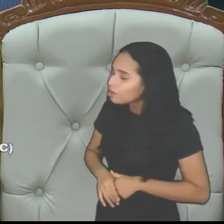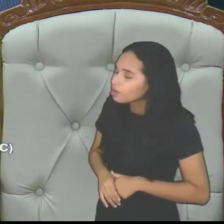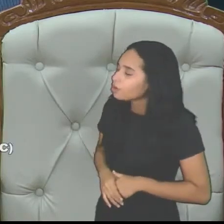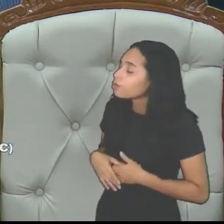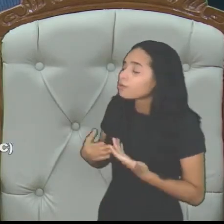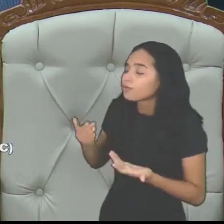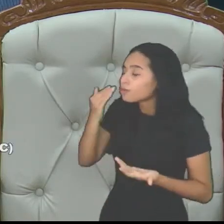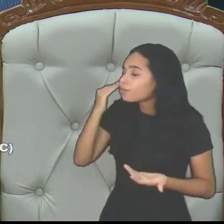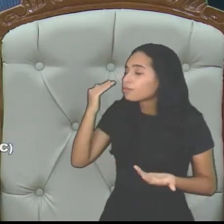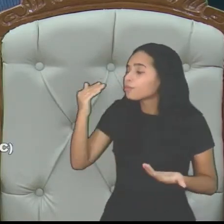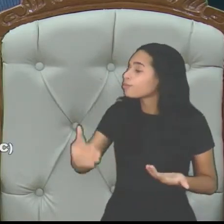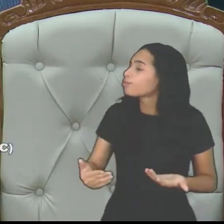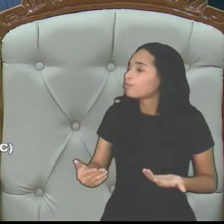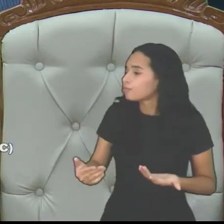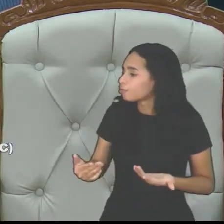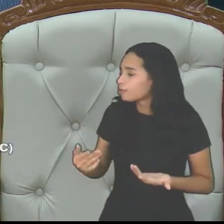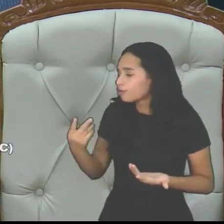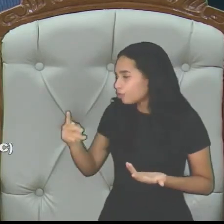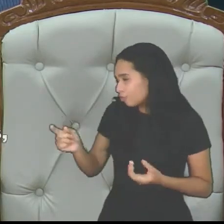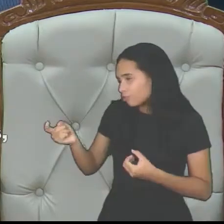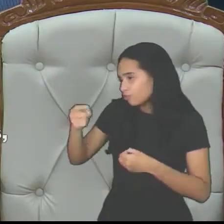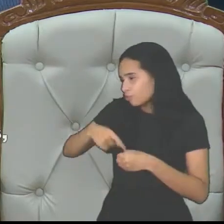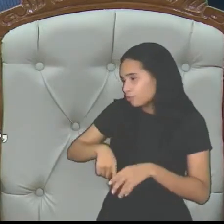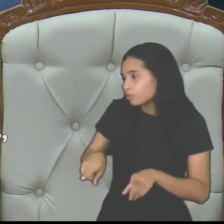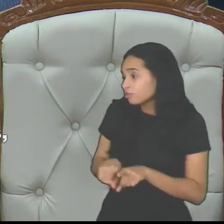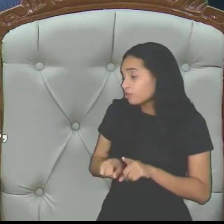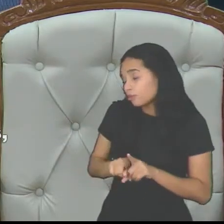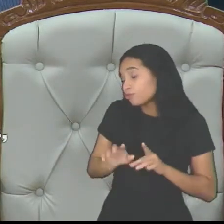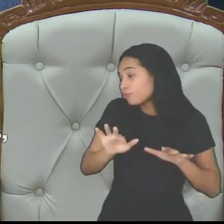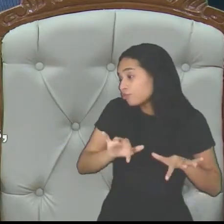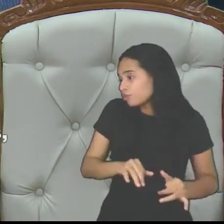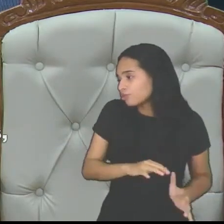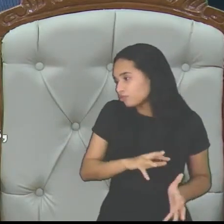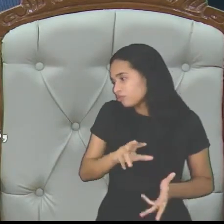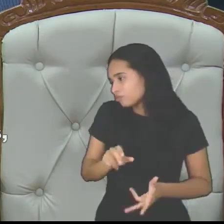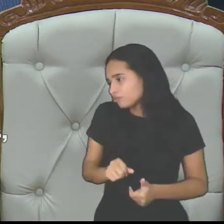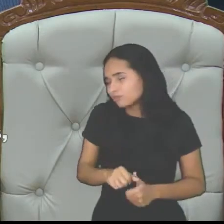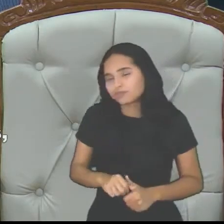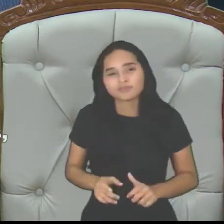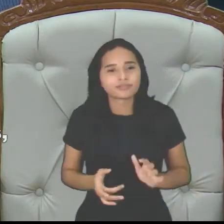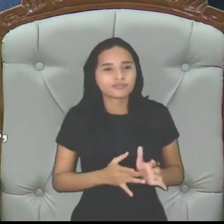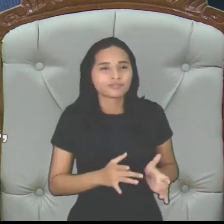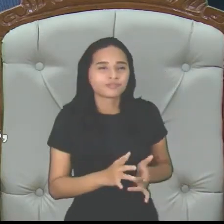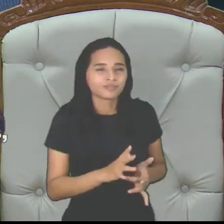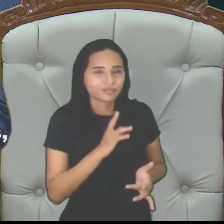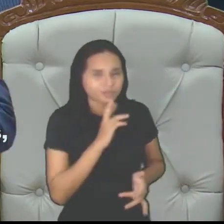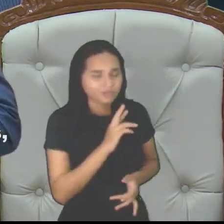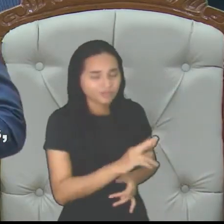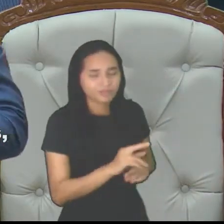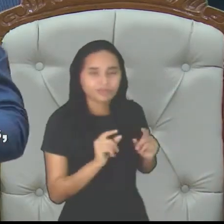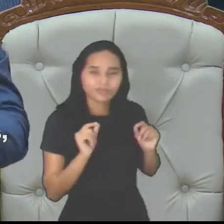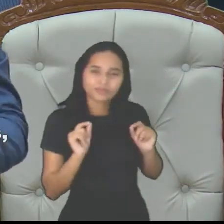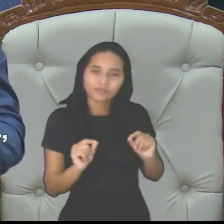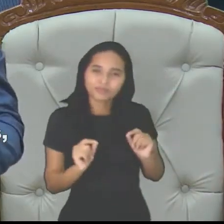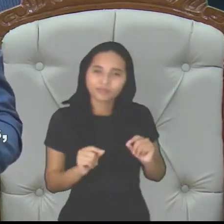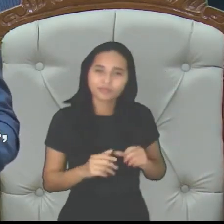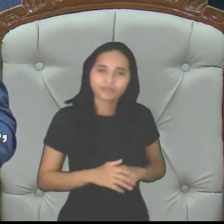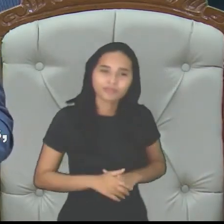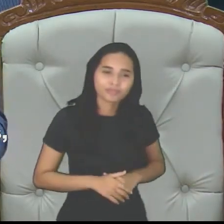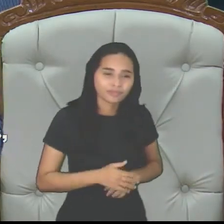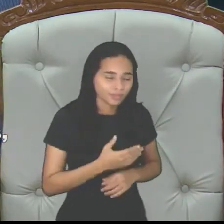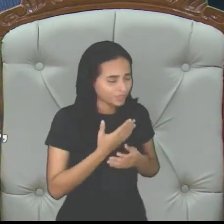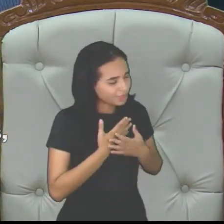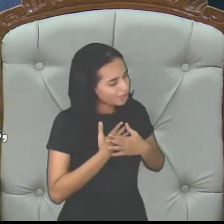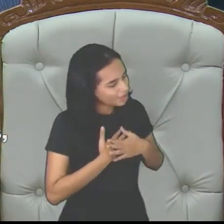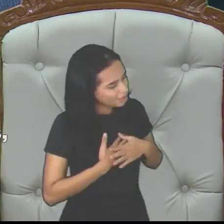haverá da tua vinda e do fim do mundo. Aí Jesus vai responder o seguinte, disse-lhes,